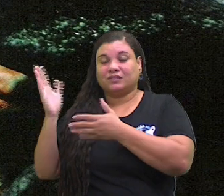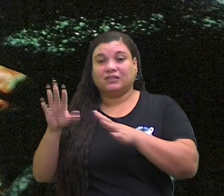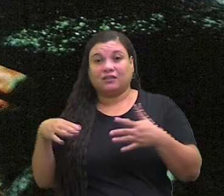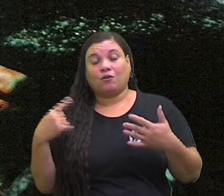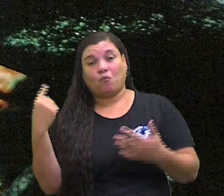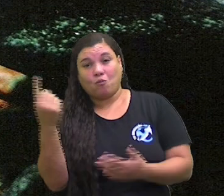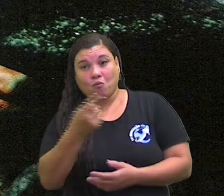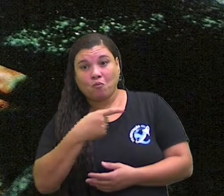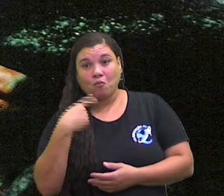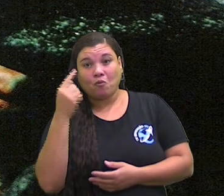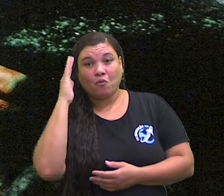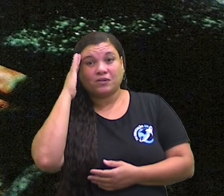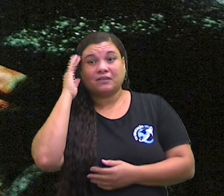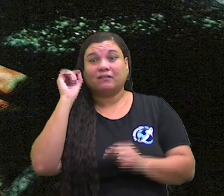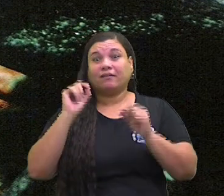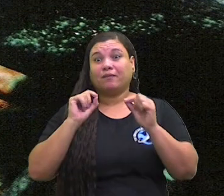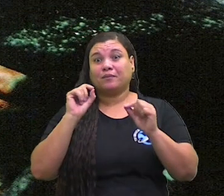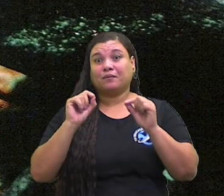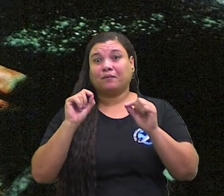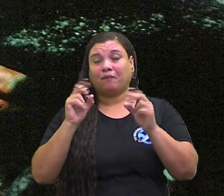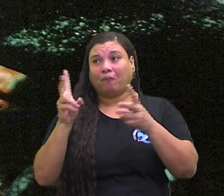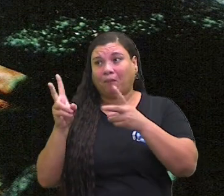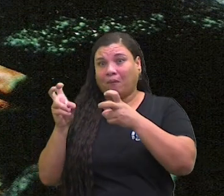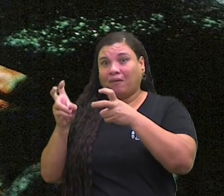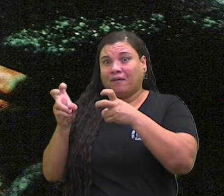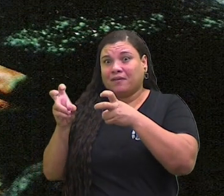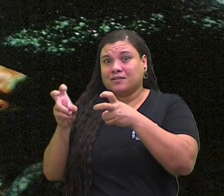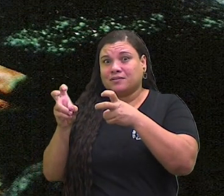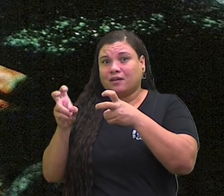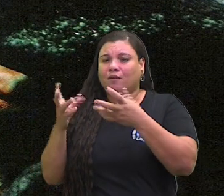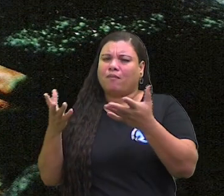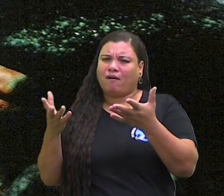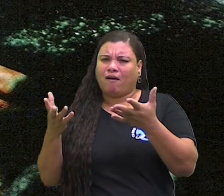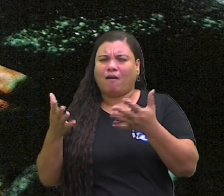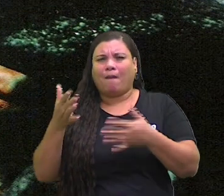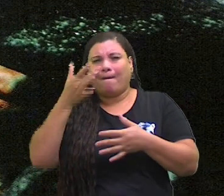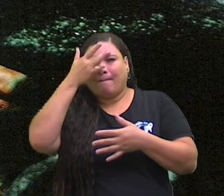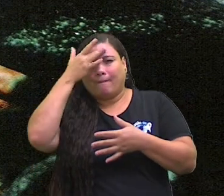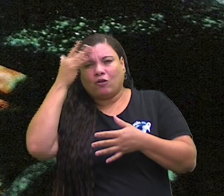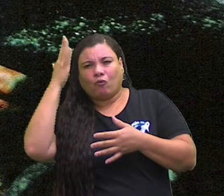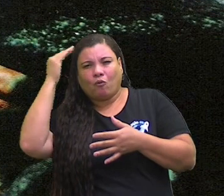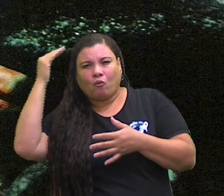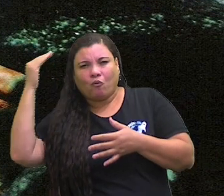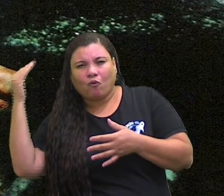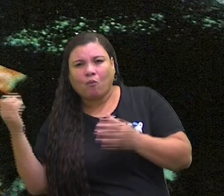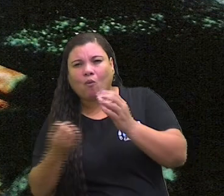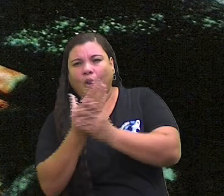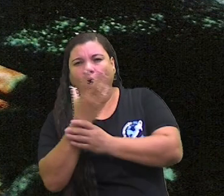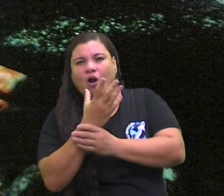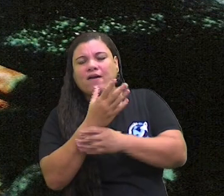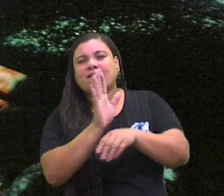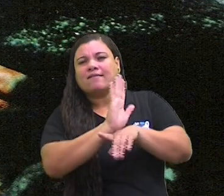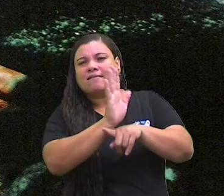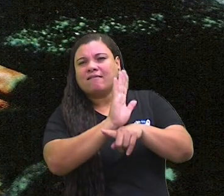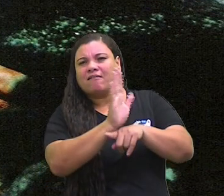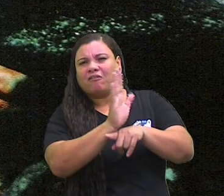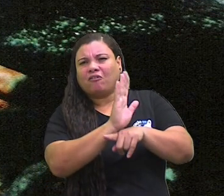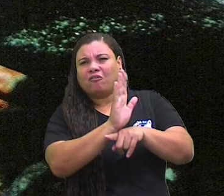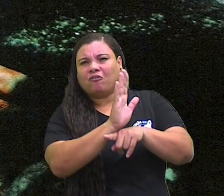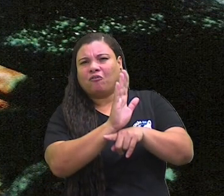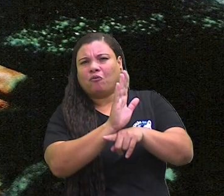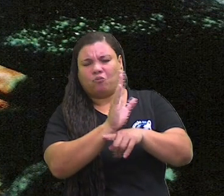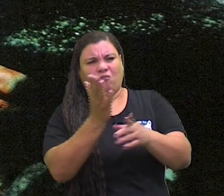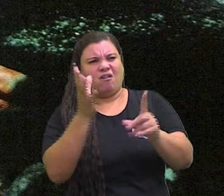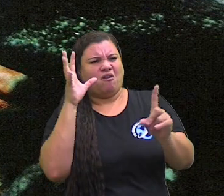entender aonde diretores de filmes de terror foram buscar inspirações para suas criaturas monstruosas. De